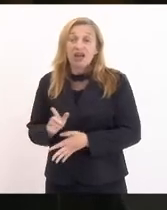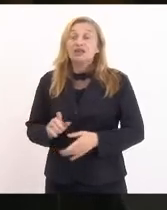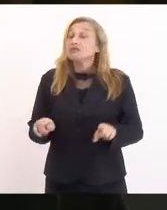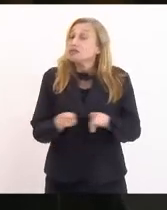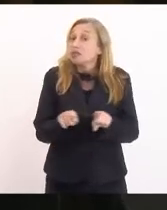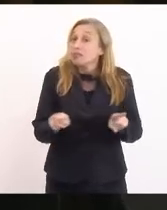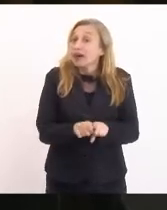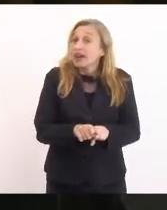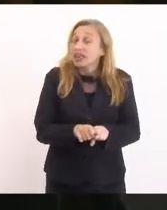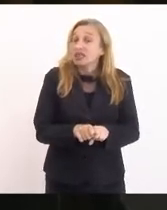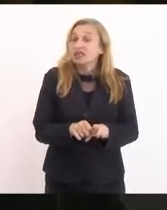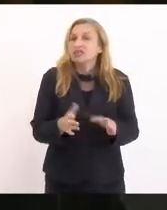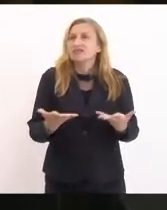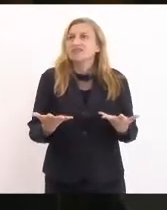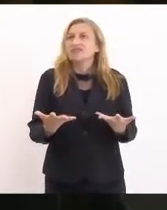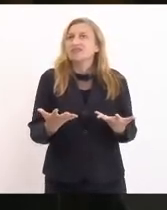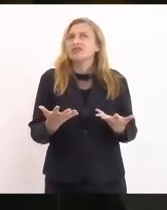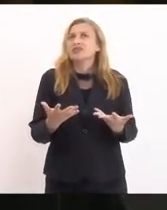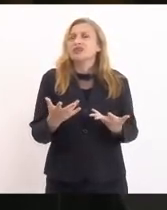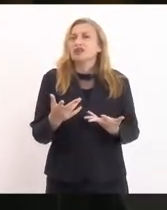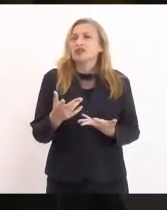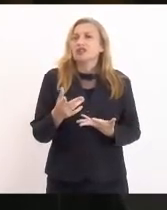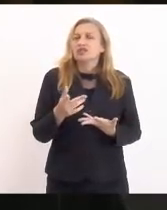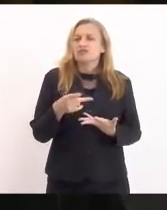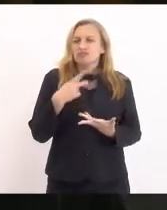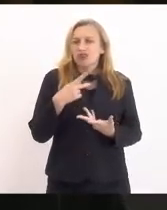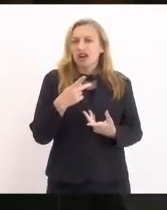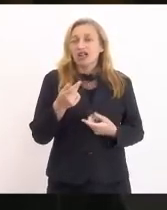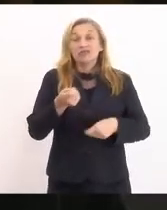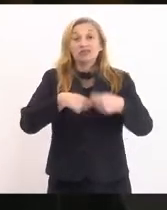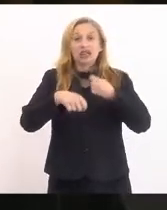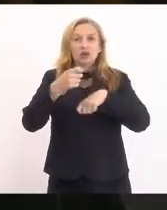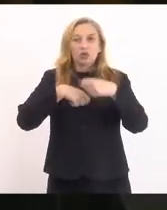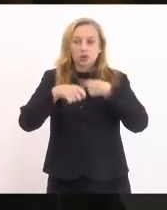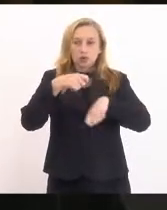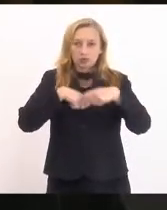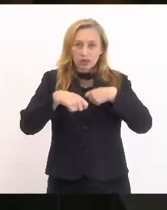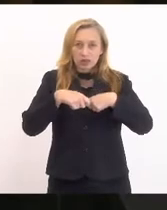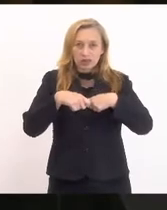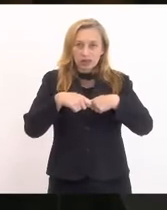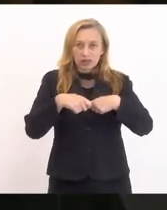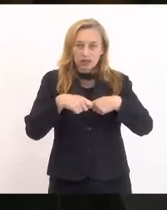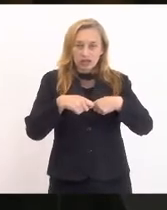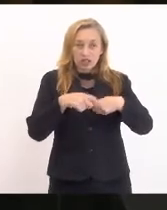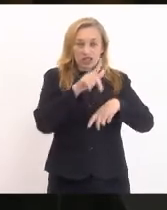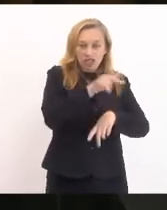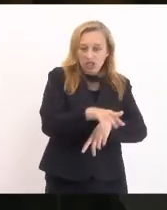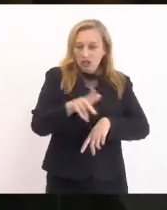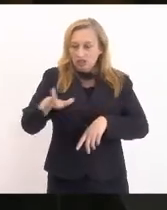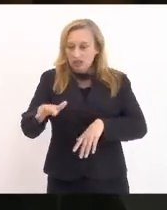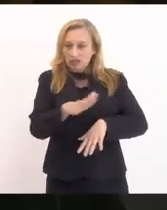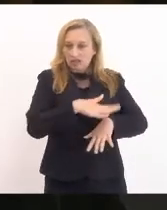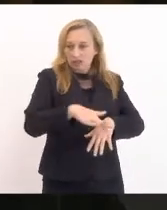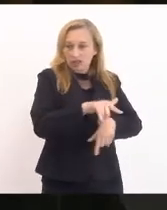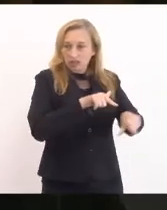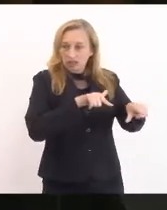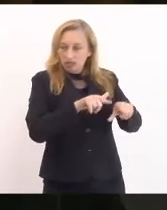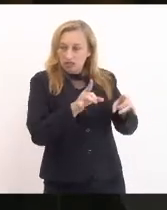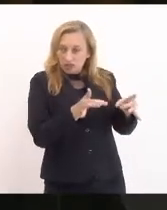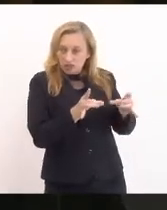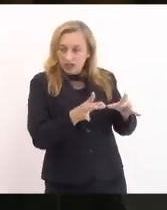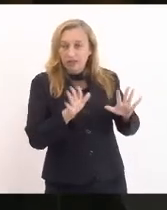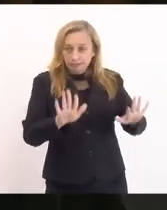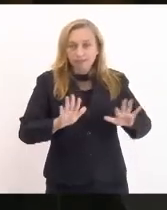a desfavor do ponto de vista da economia e da oscilação de mercado. A nosso favor, porque é importante que